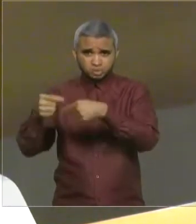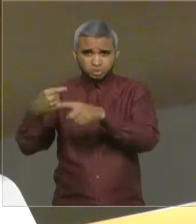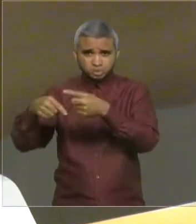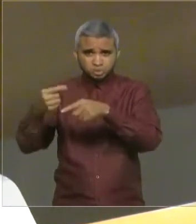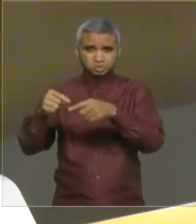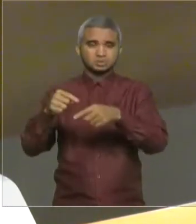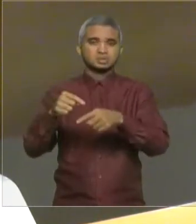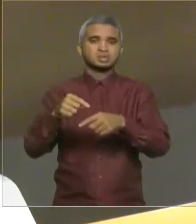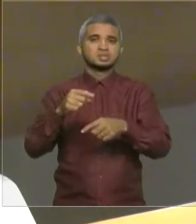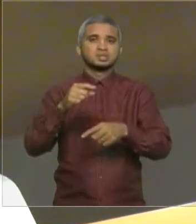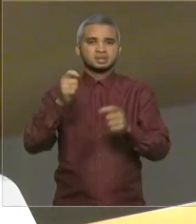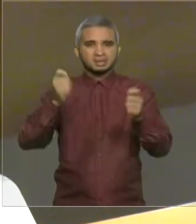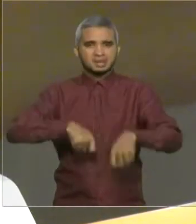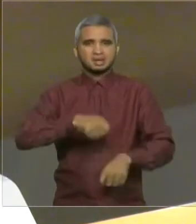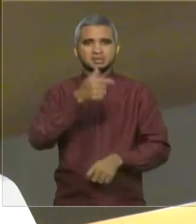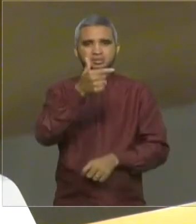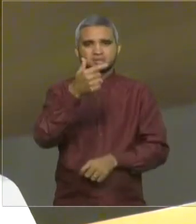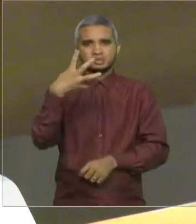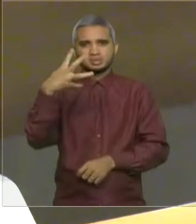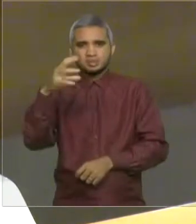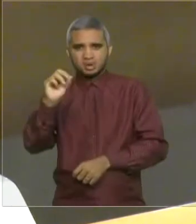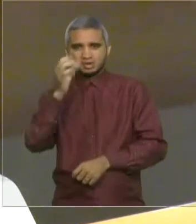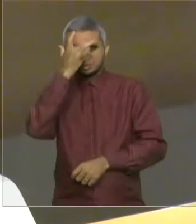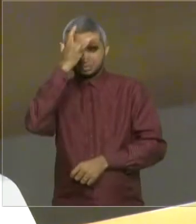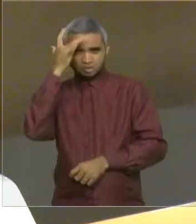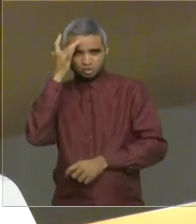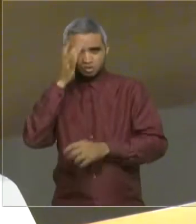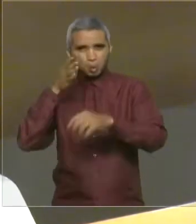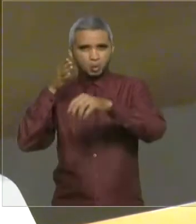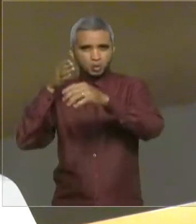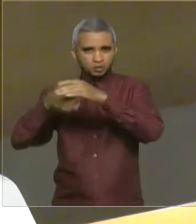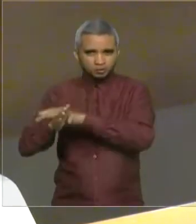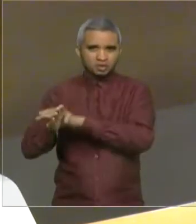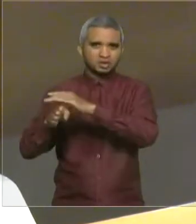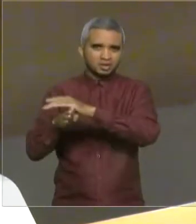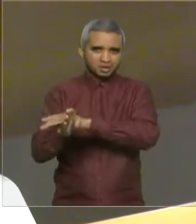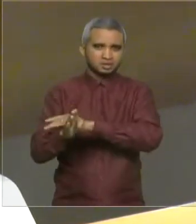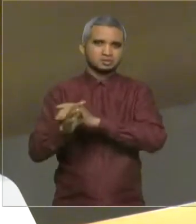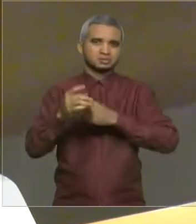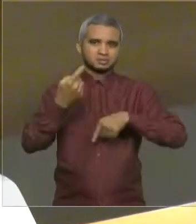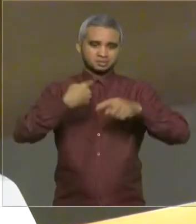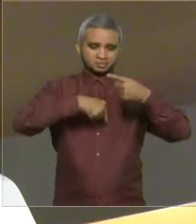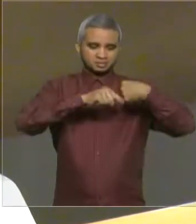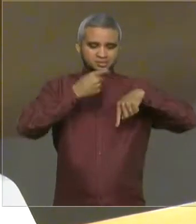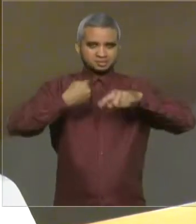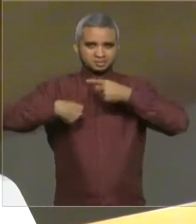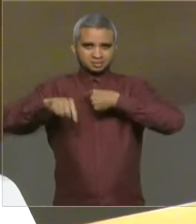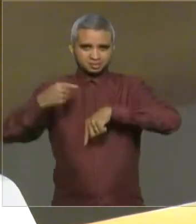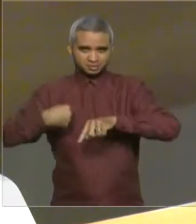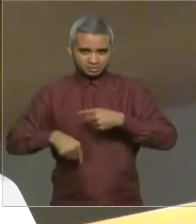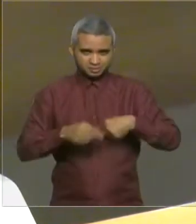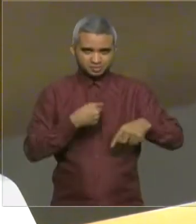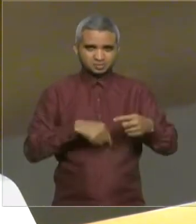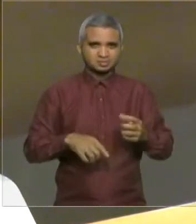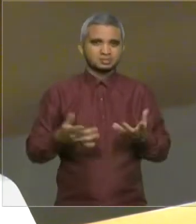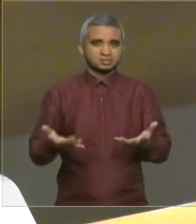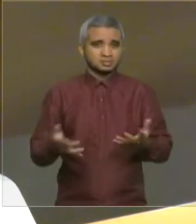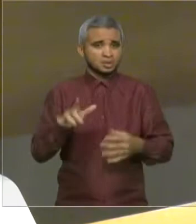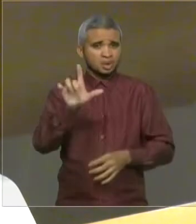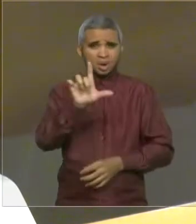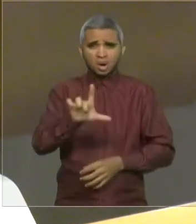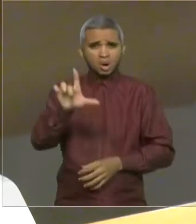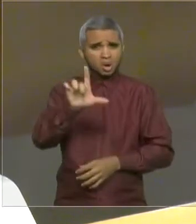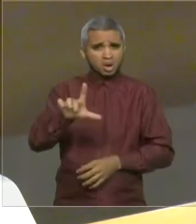atendidos, zerou essa fila. É lógico que daqui a um tempo, de novo, esse problema acontece, porque, graças a